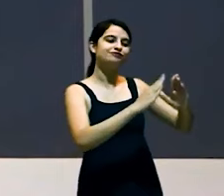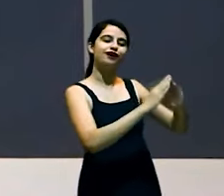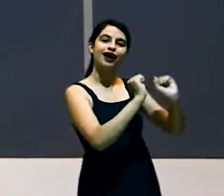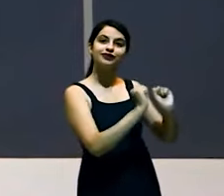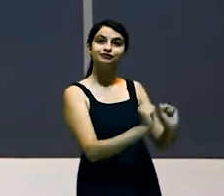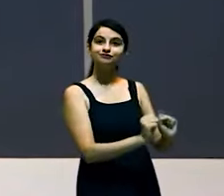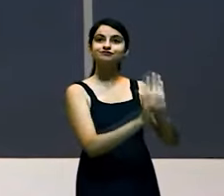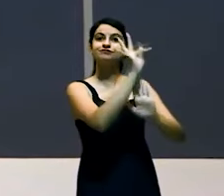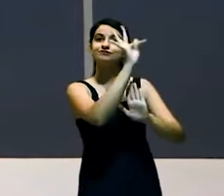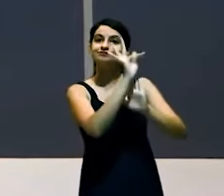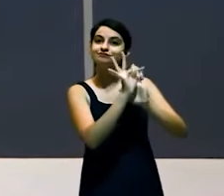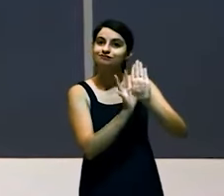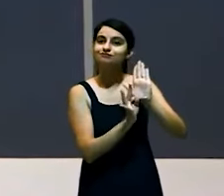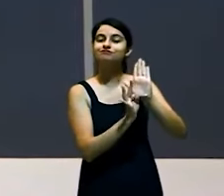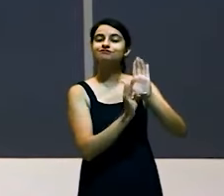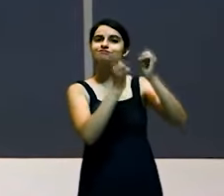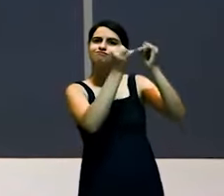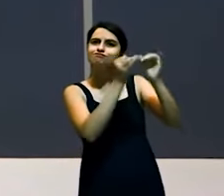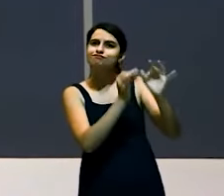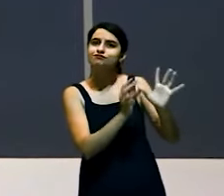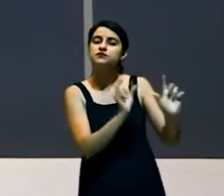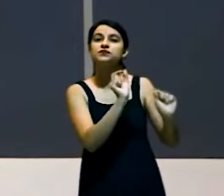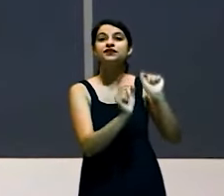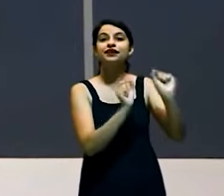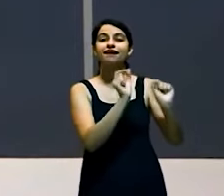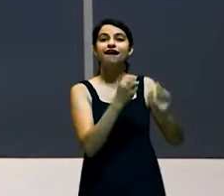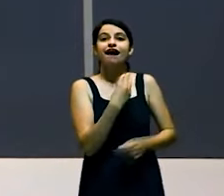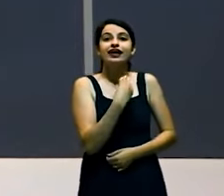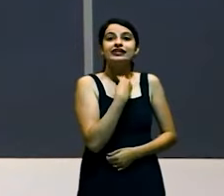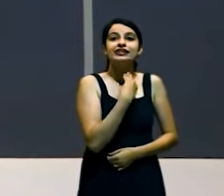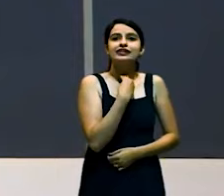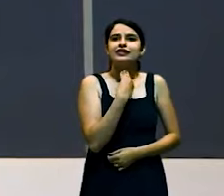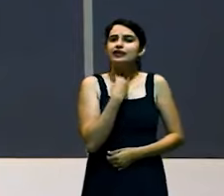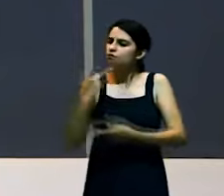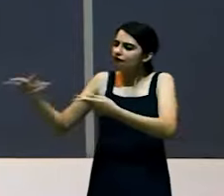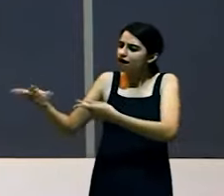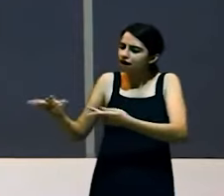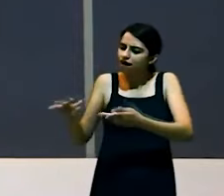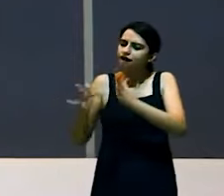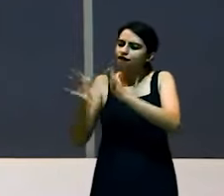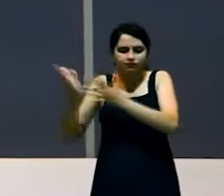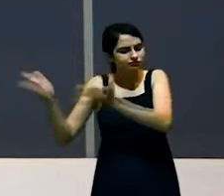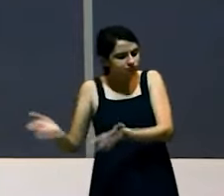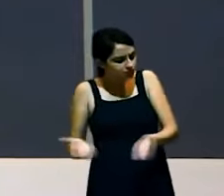E o texto vai decorrendo, dizendo que Marta hospedou na sua casa,